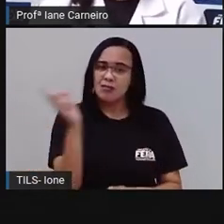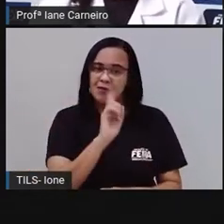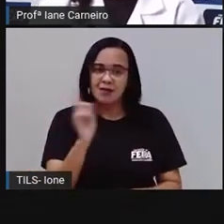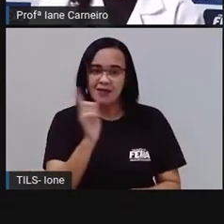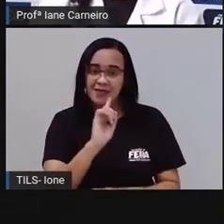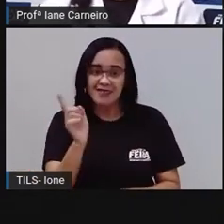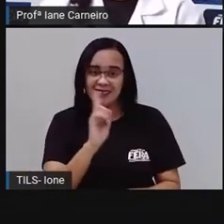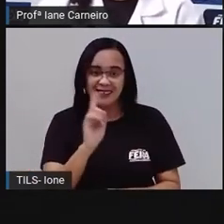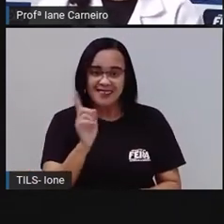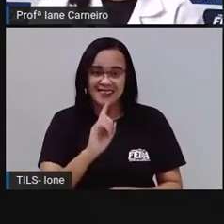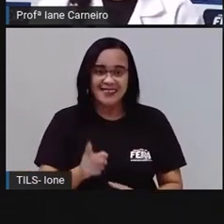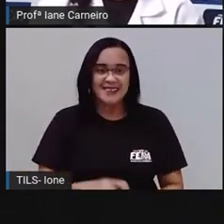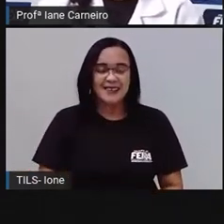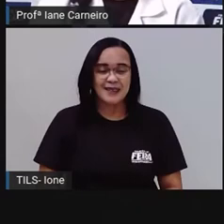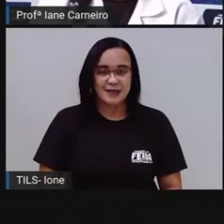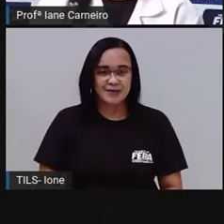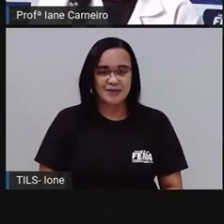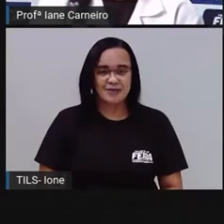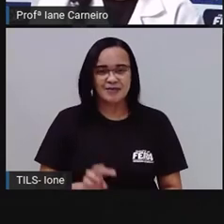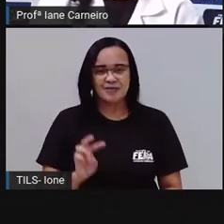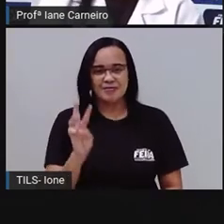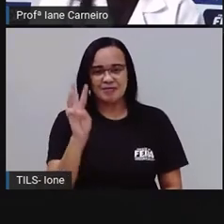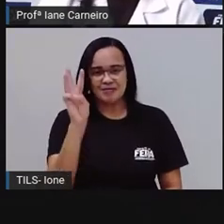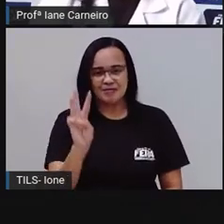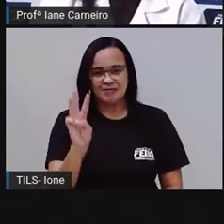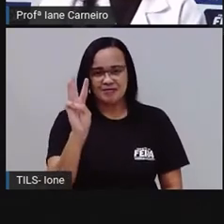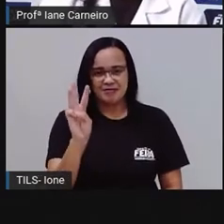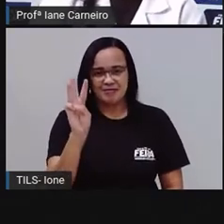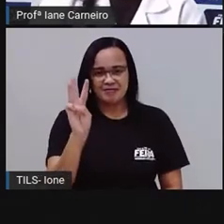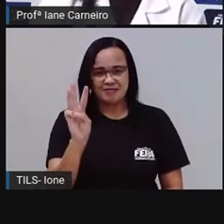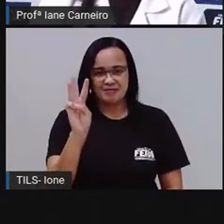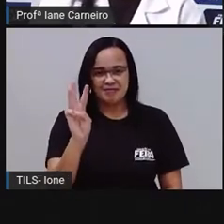não! Olha a letra T.